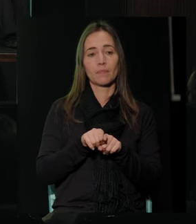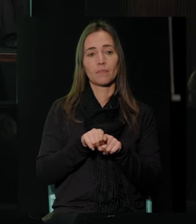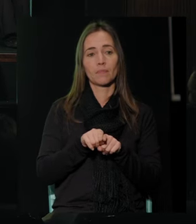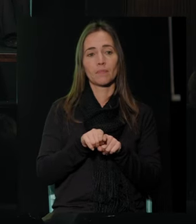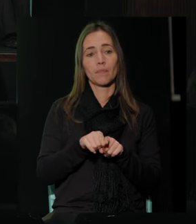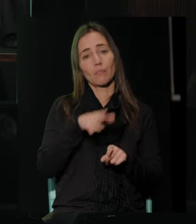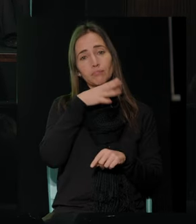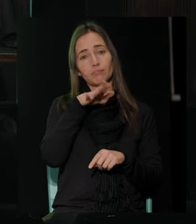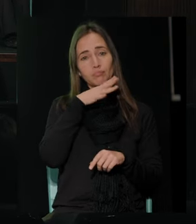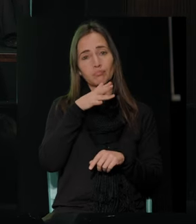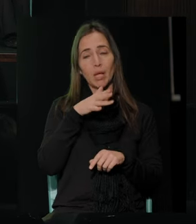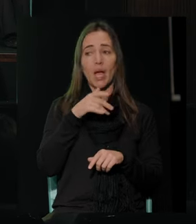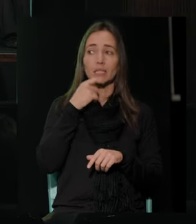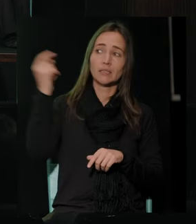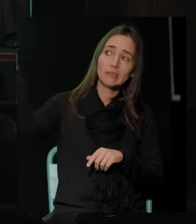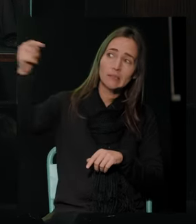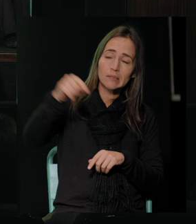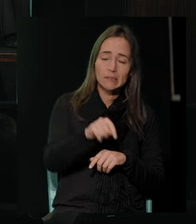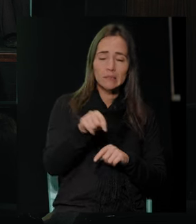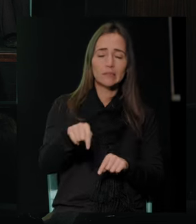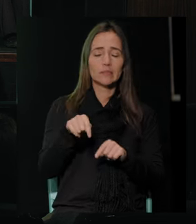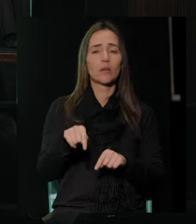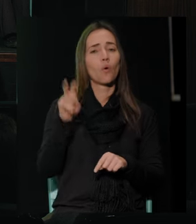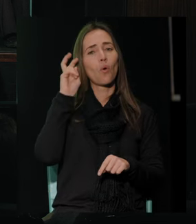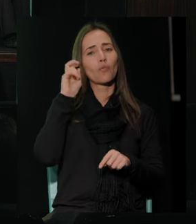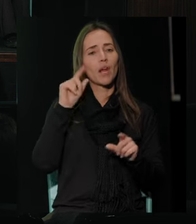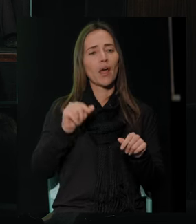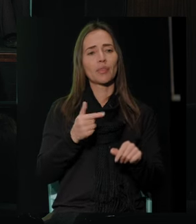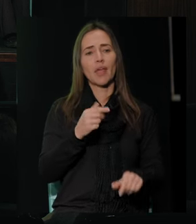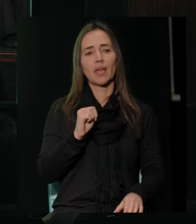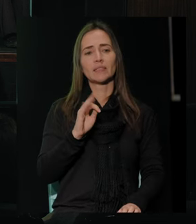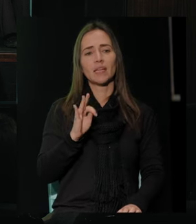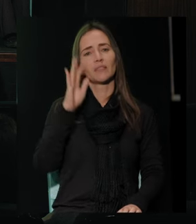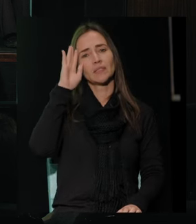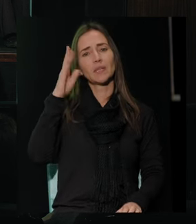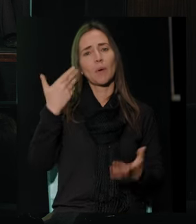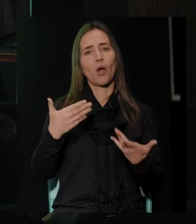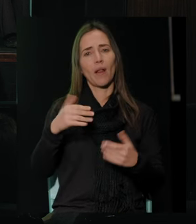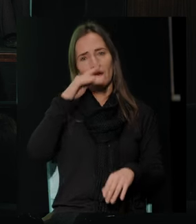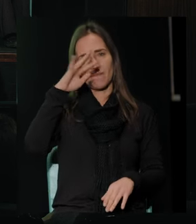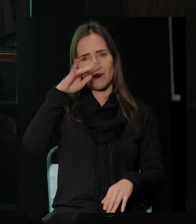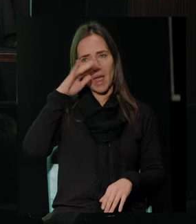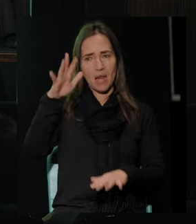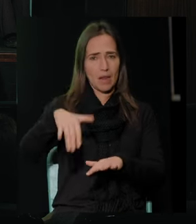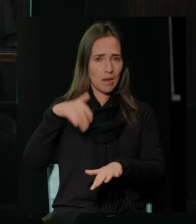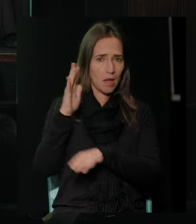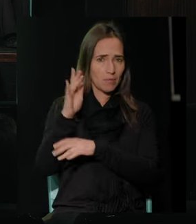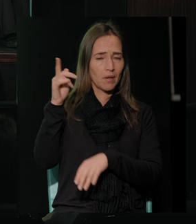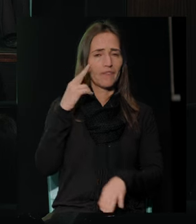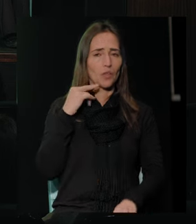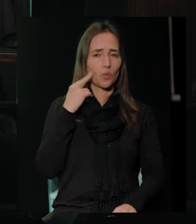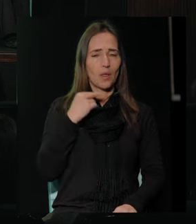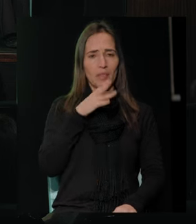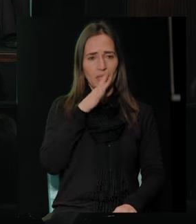para esta conversa, vim a ouvir um noticiário da TSF e, como sabem, está a decorrer a convenção do Chega em Viana do Castelo e o André Ventura